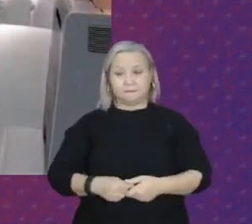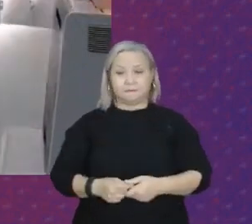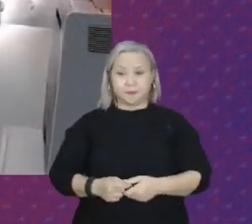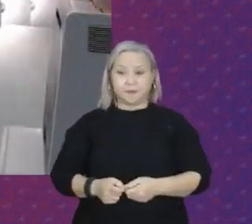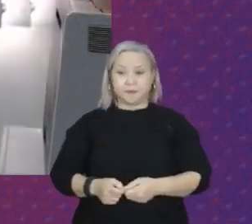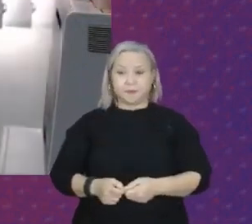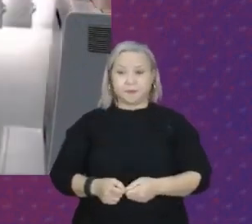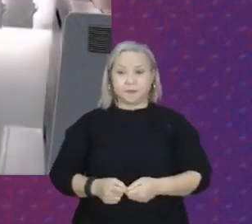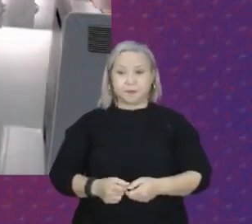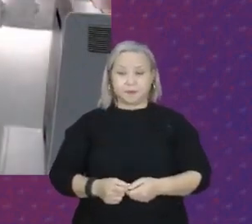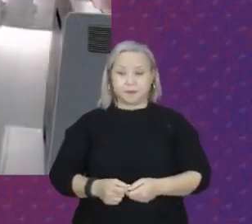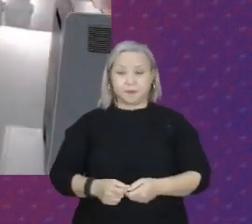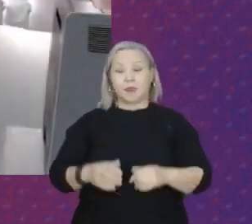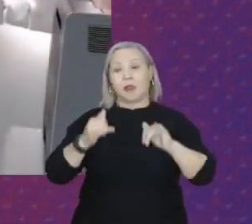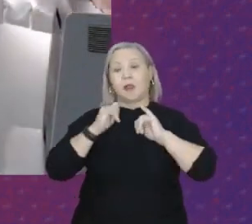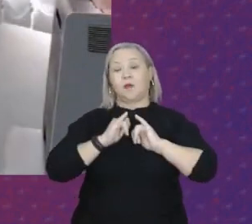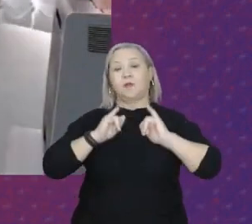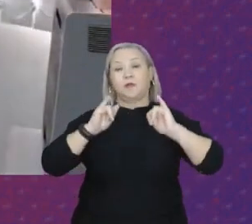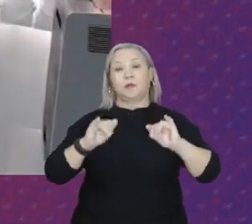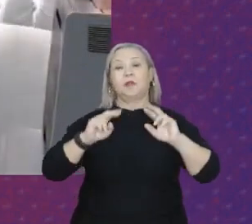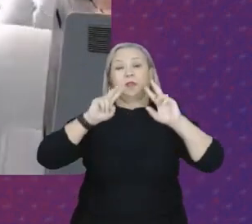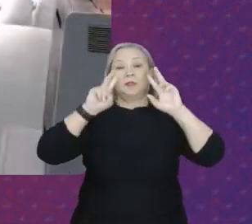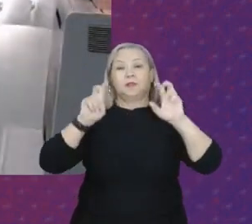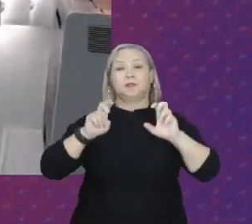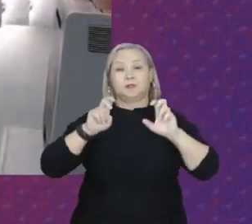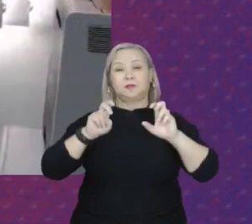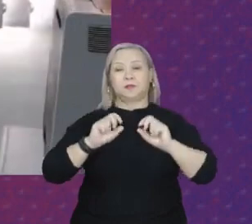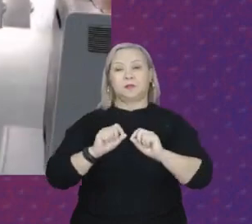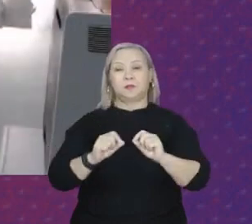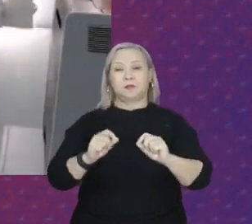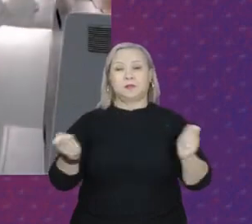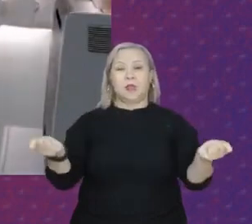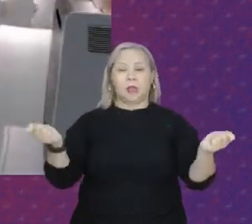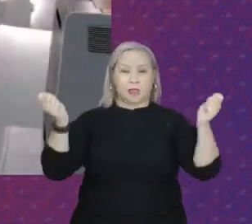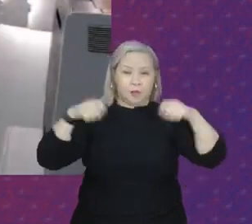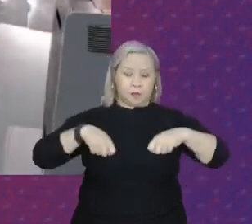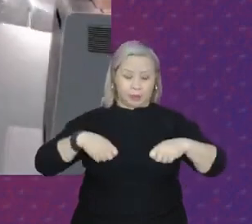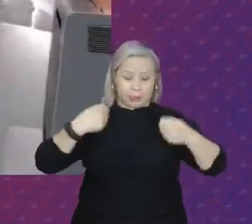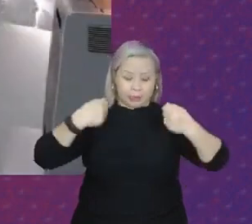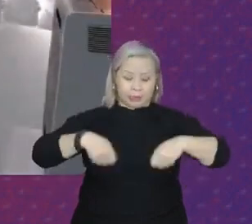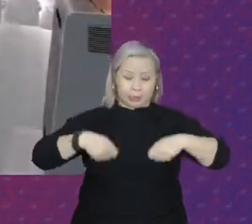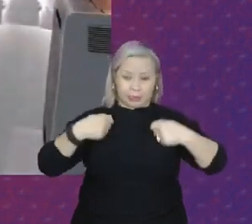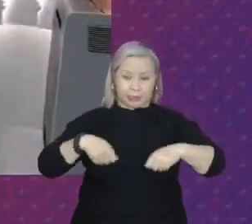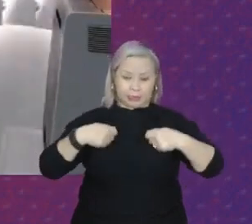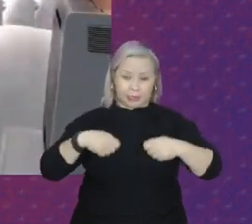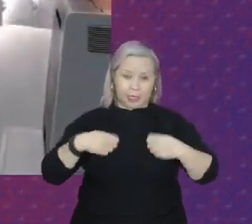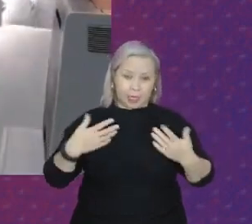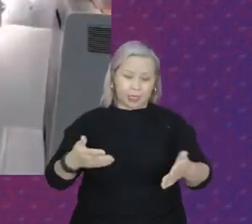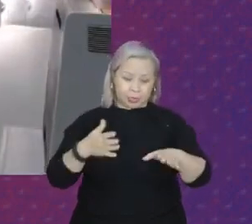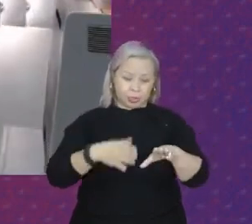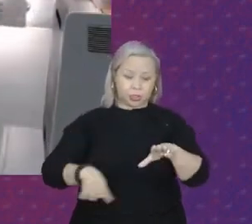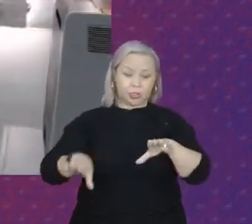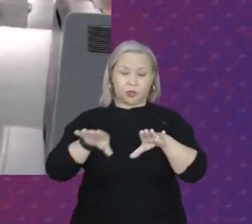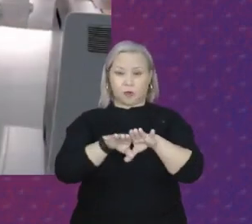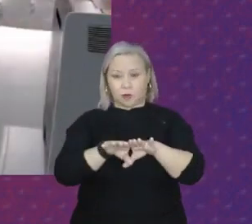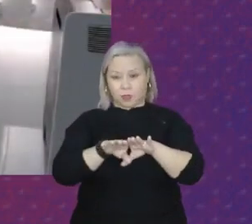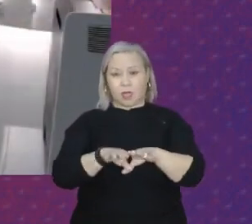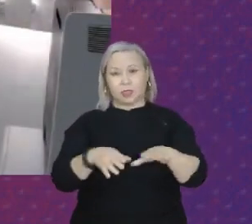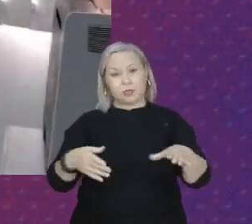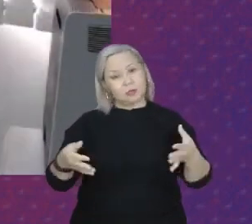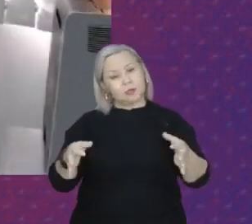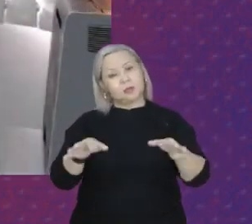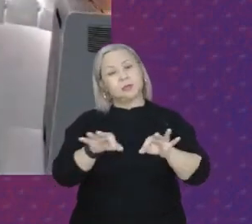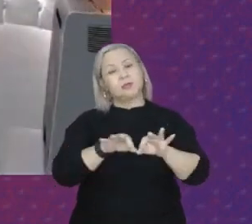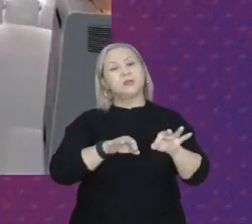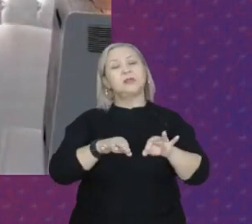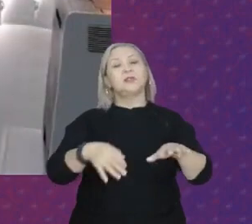O debate sobre as competências e a necessidade, né, de igualdade e de equidade de gênero